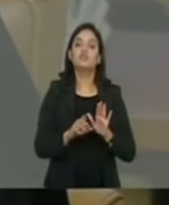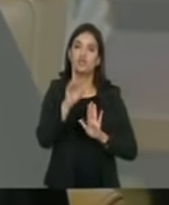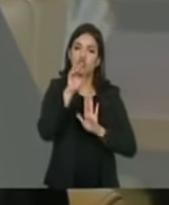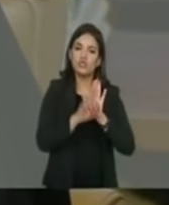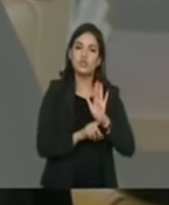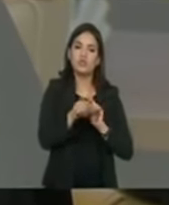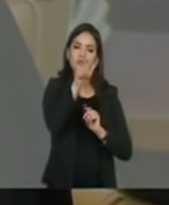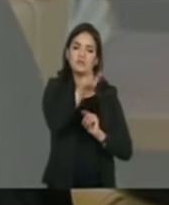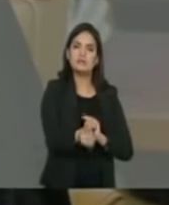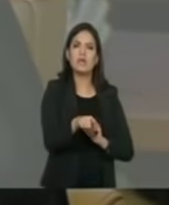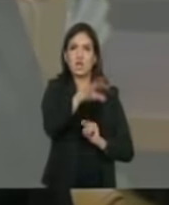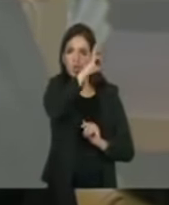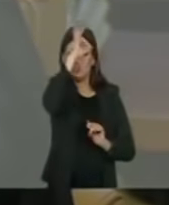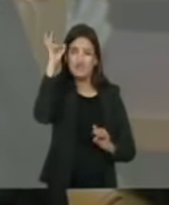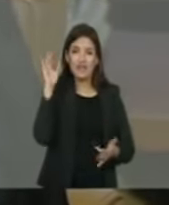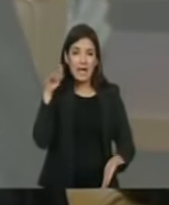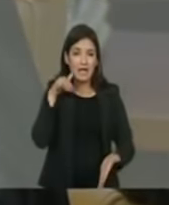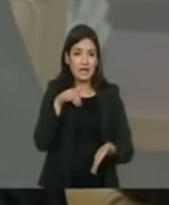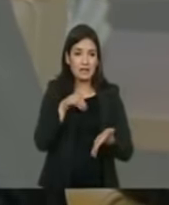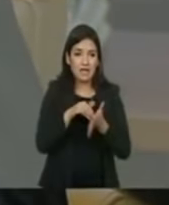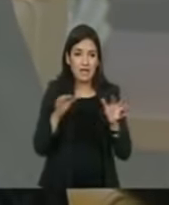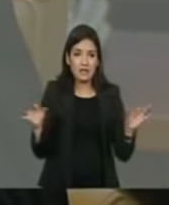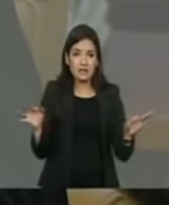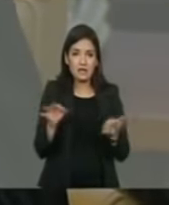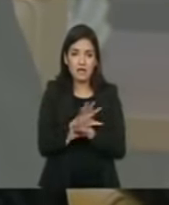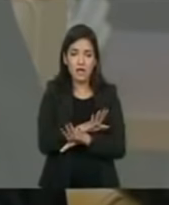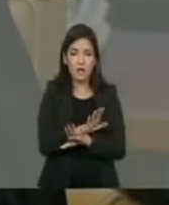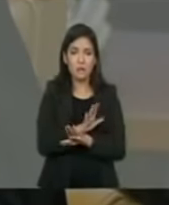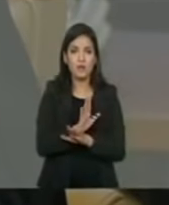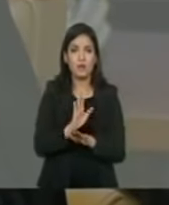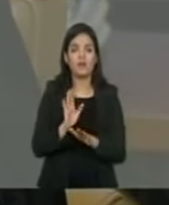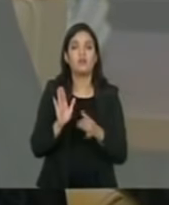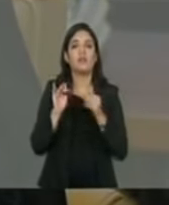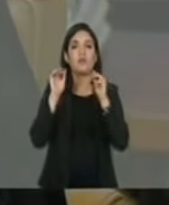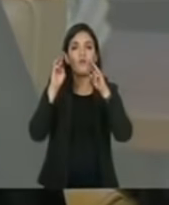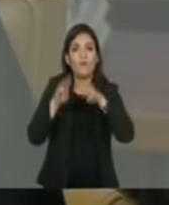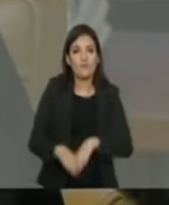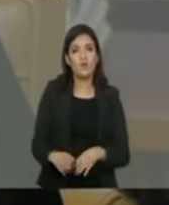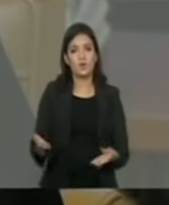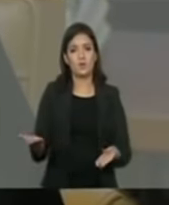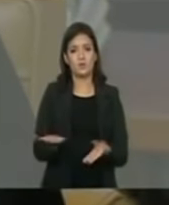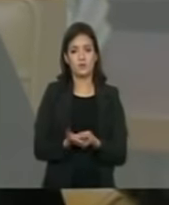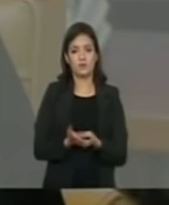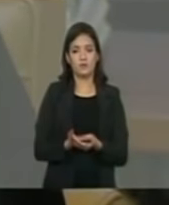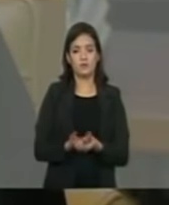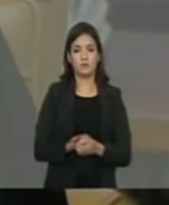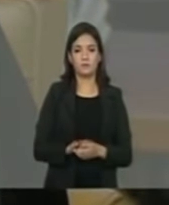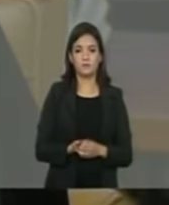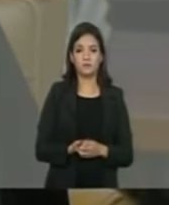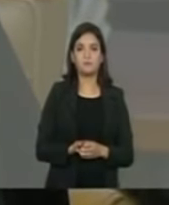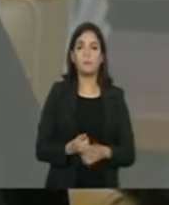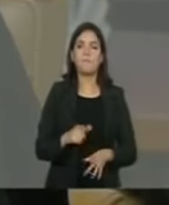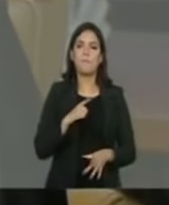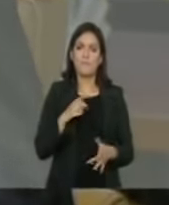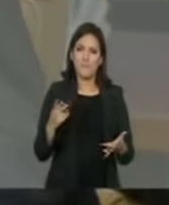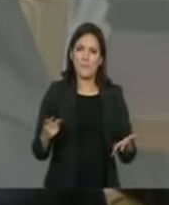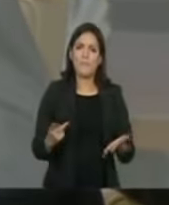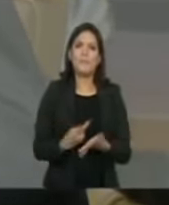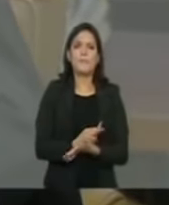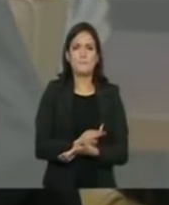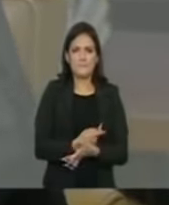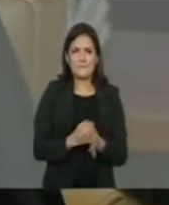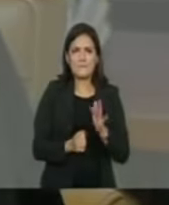do trânsito em julgado de sentença penal condenatória dólar tem sido constante é